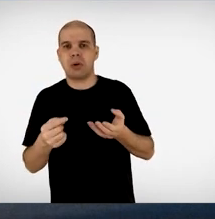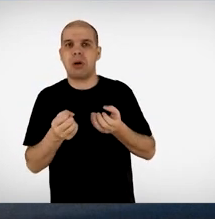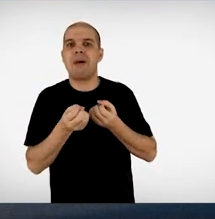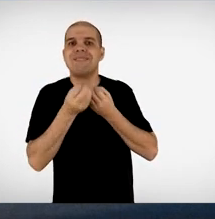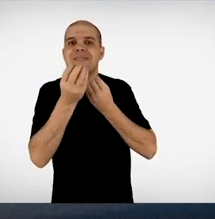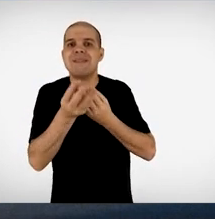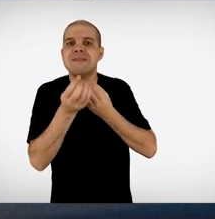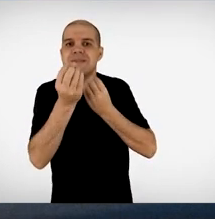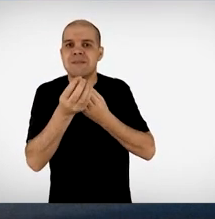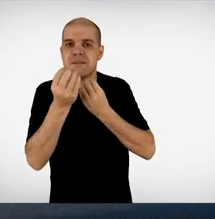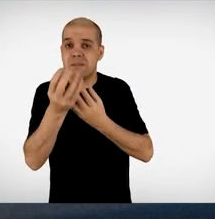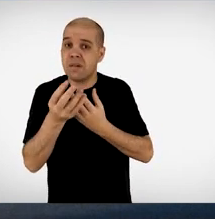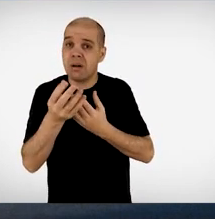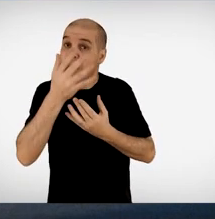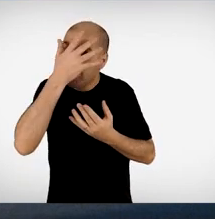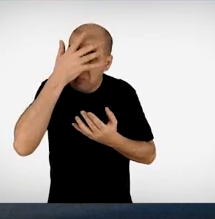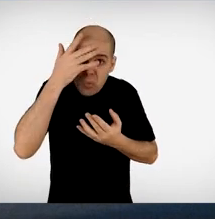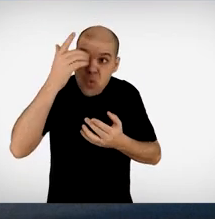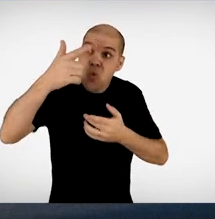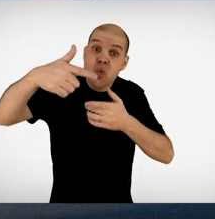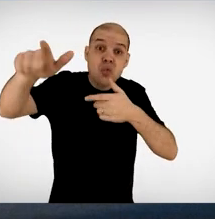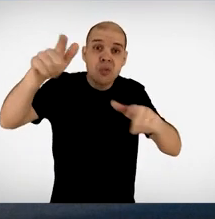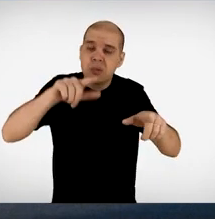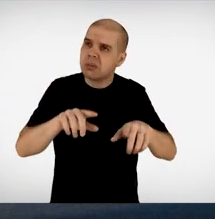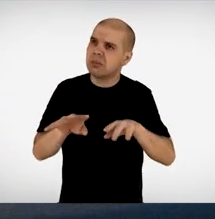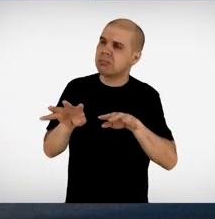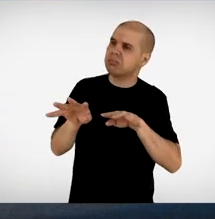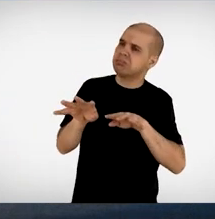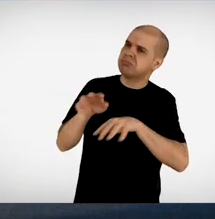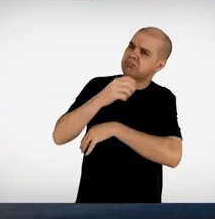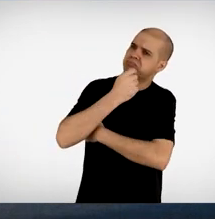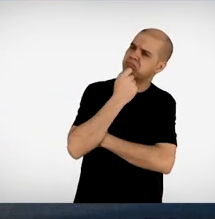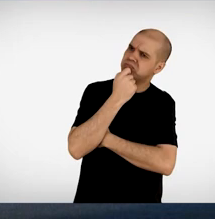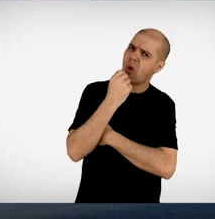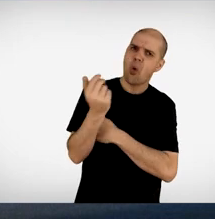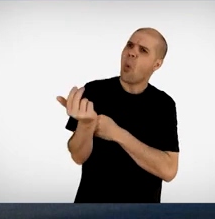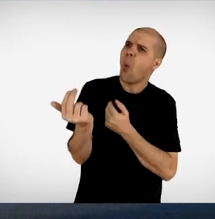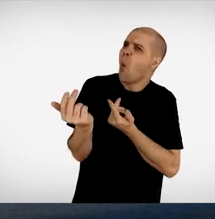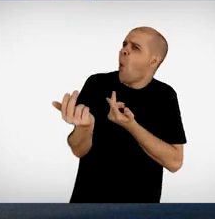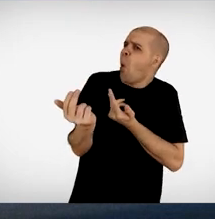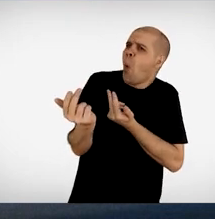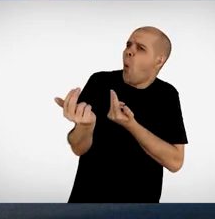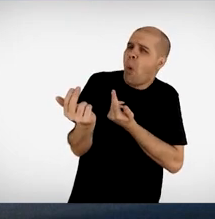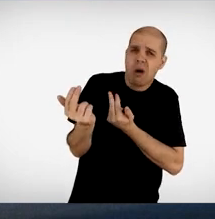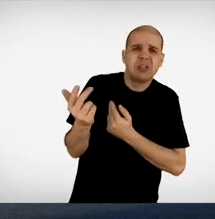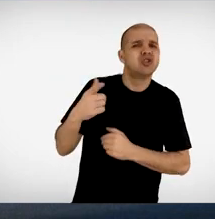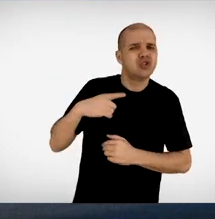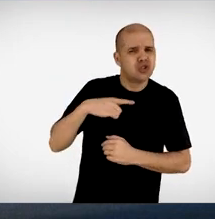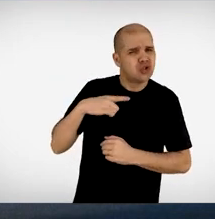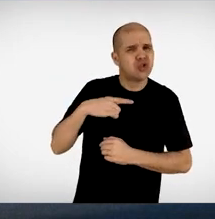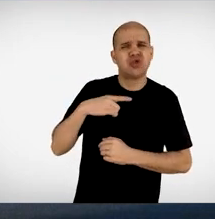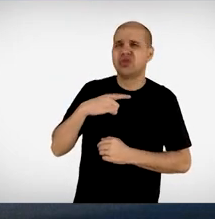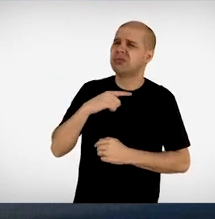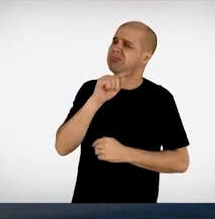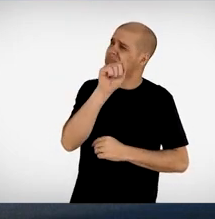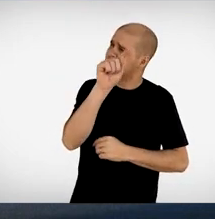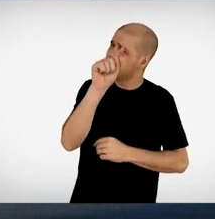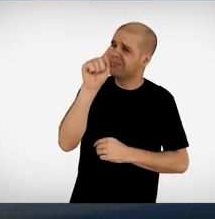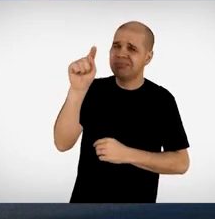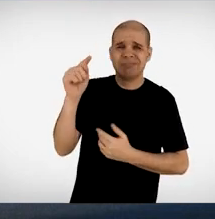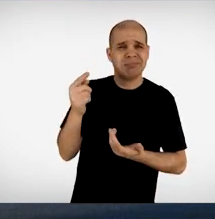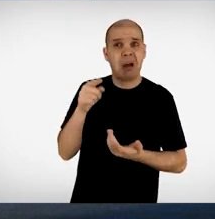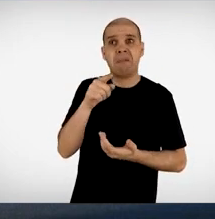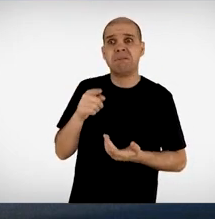tão piregóica assim. E eu acho que o bonito desse filme é eu me vi em vários momentos, em várias situações. Então, esse